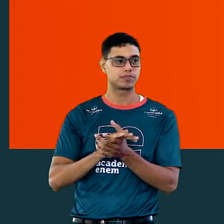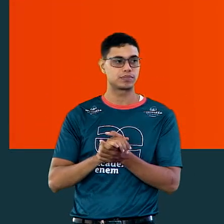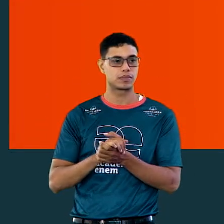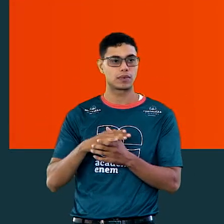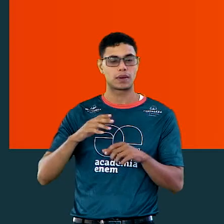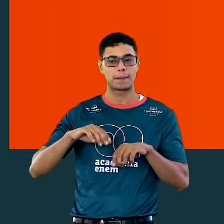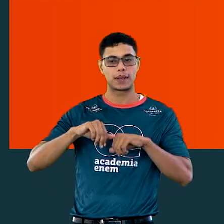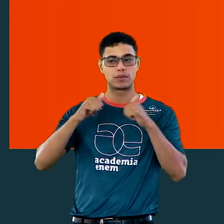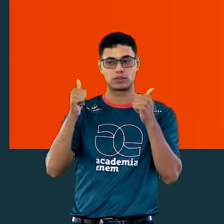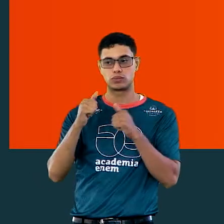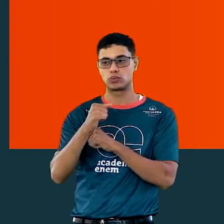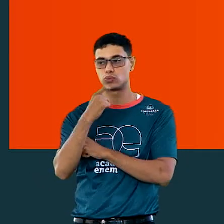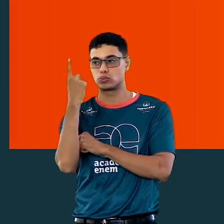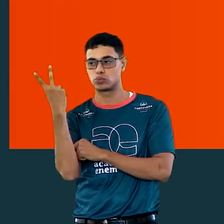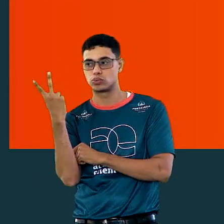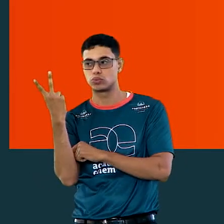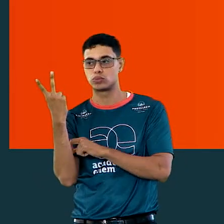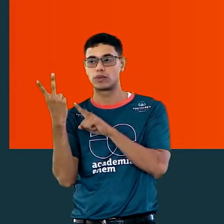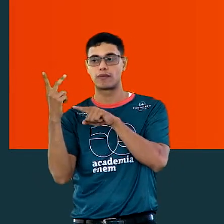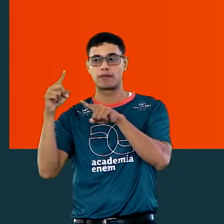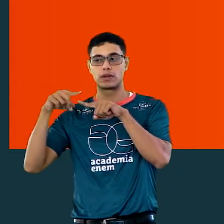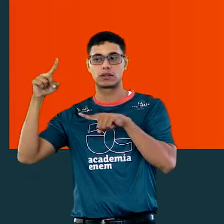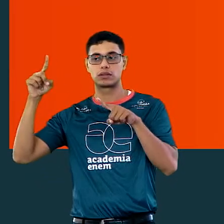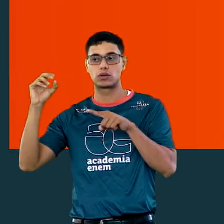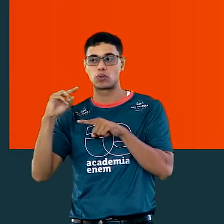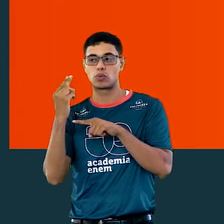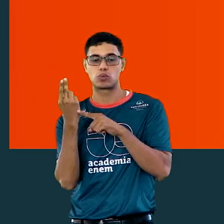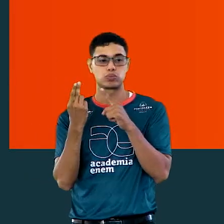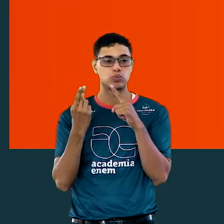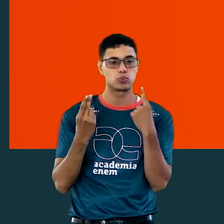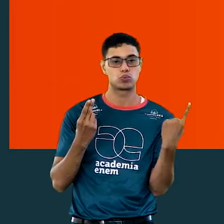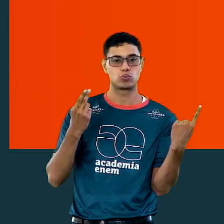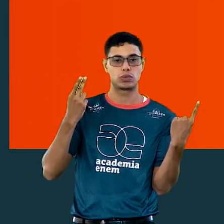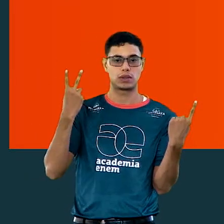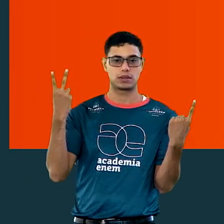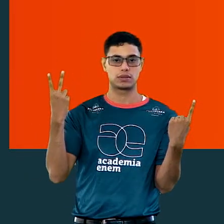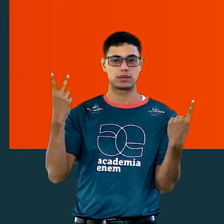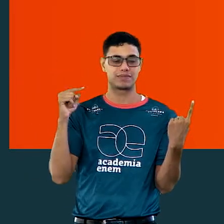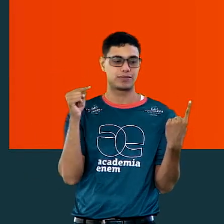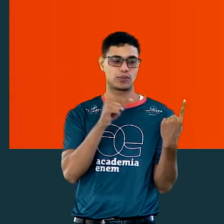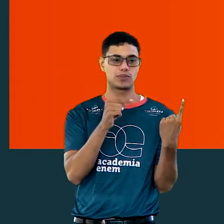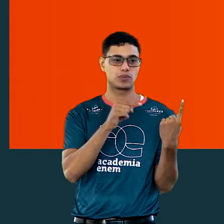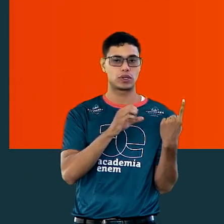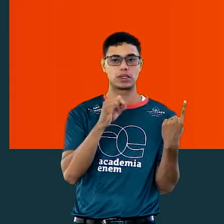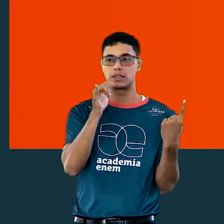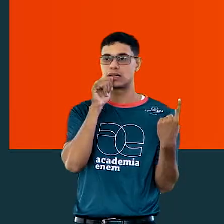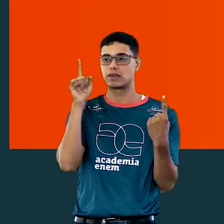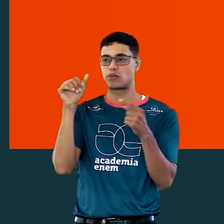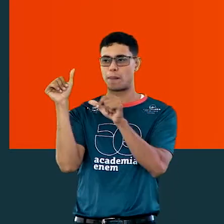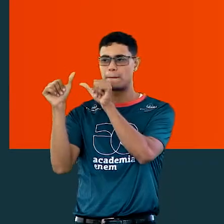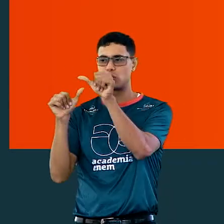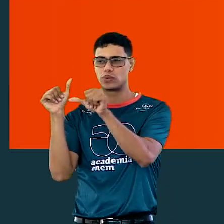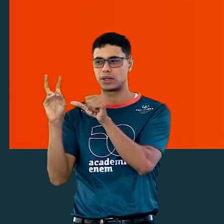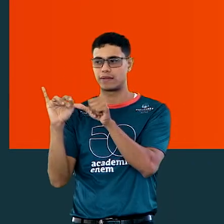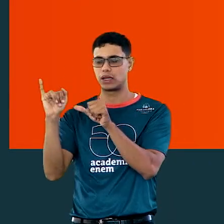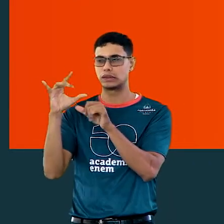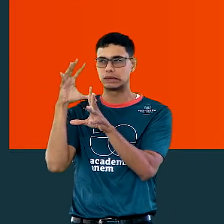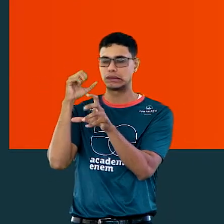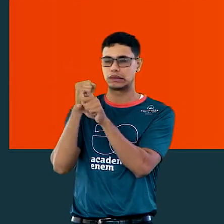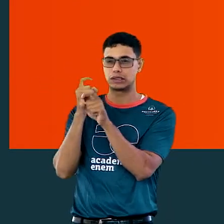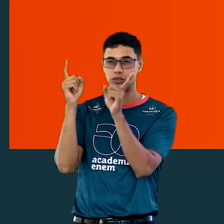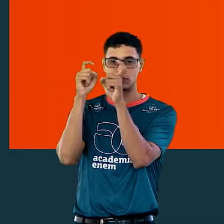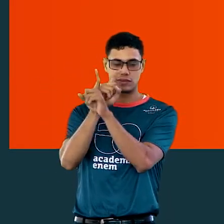eu ter numa fórmula 2 que estão variando ou só uma? Só uma, porque se tiver 2 variáveis, eu vou ter mais trabalho para calcular ou não